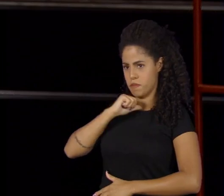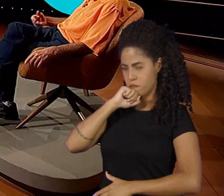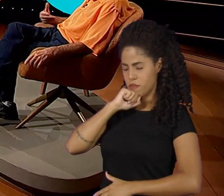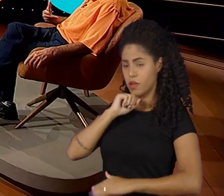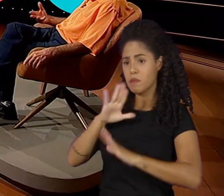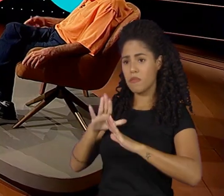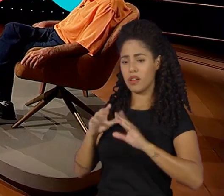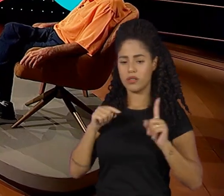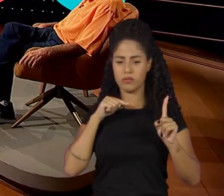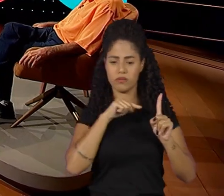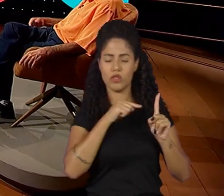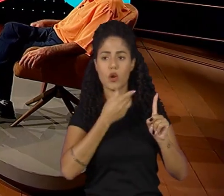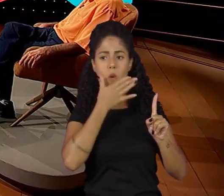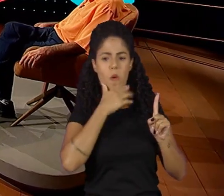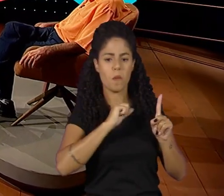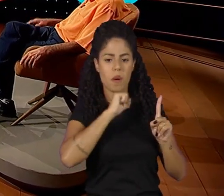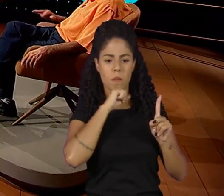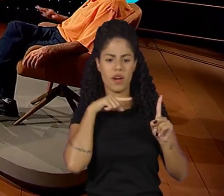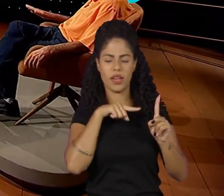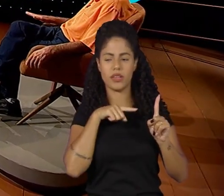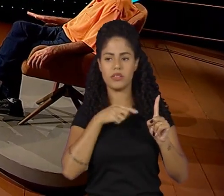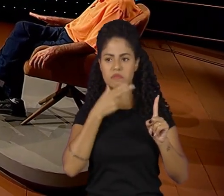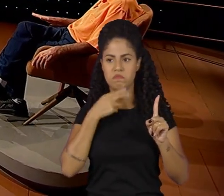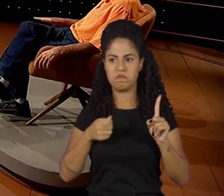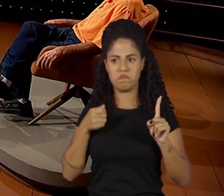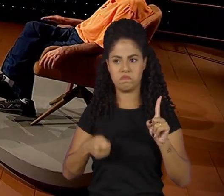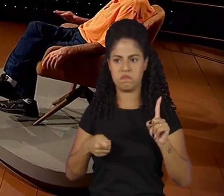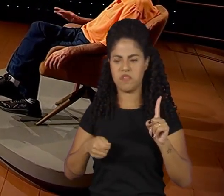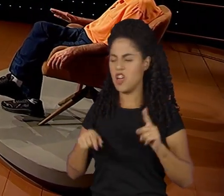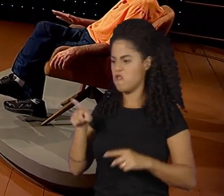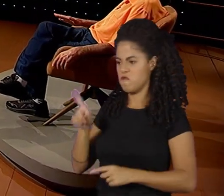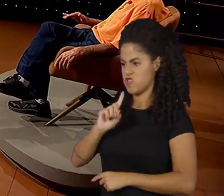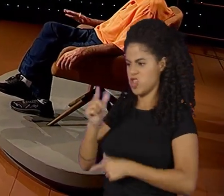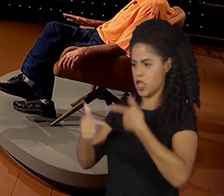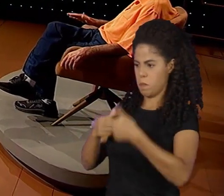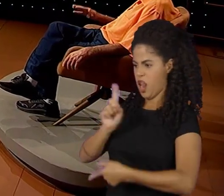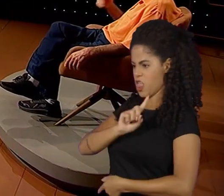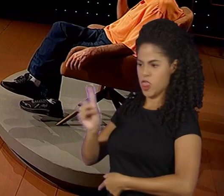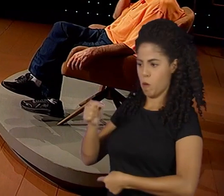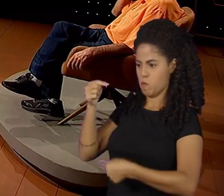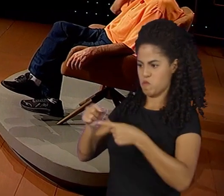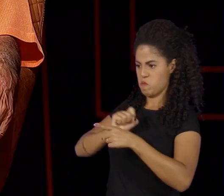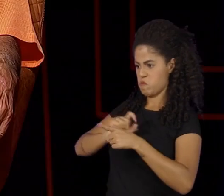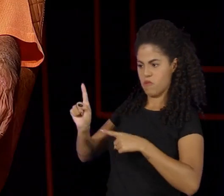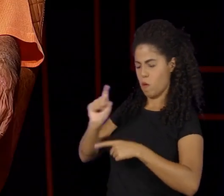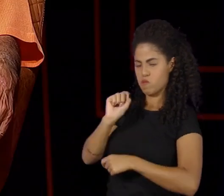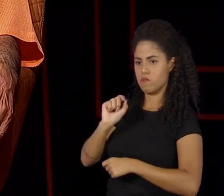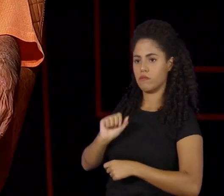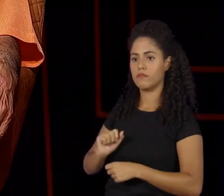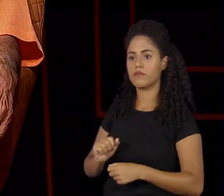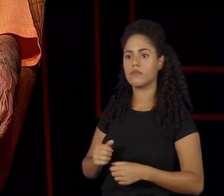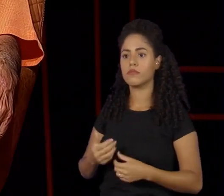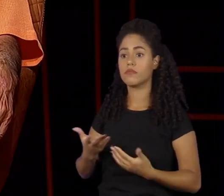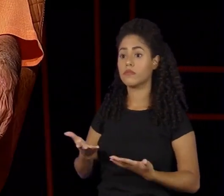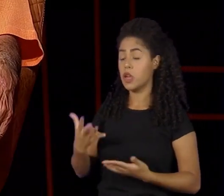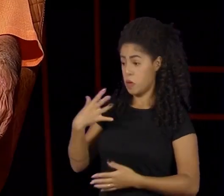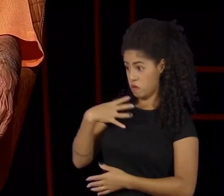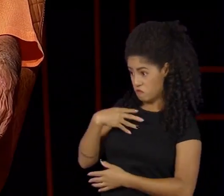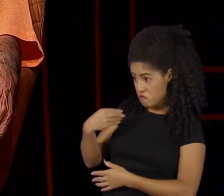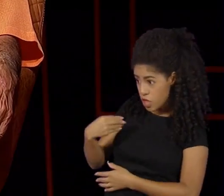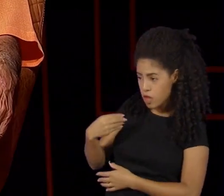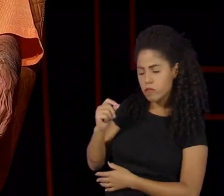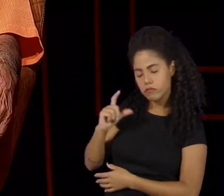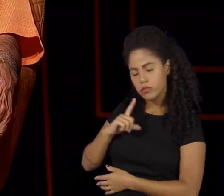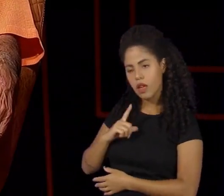meu pai era um macho raiz, né? Não deixou a mulher trabalhar, aquelas coisas, vai ter filho e perereia. E